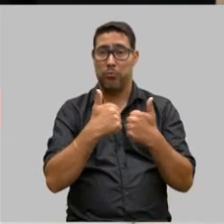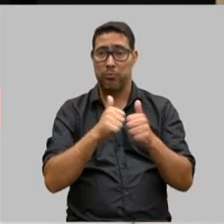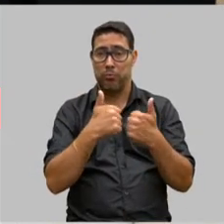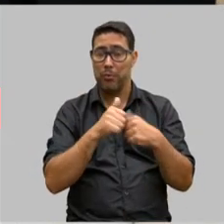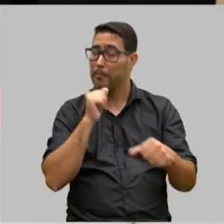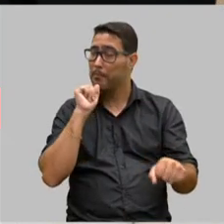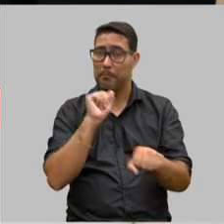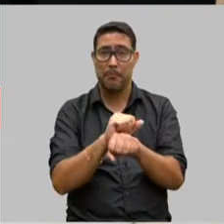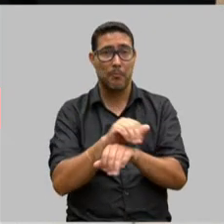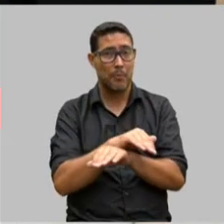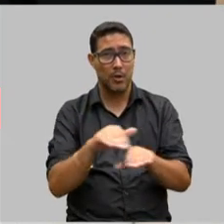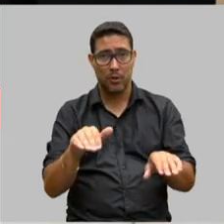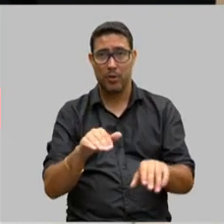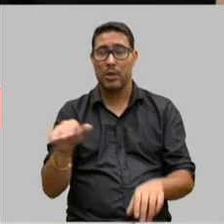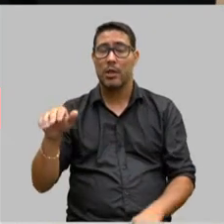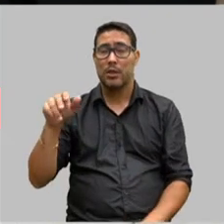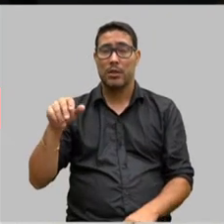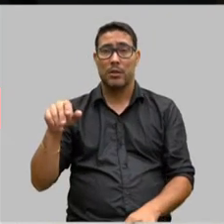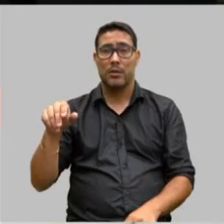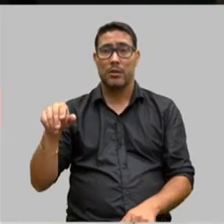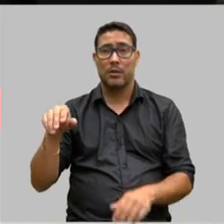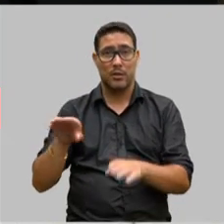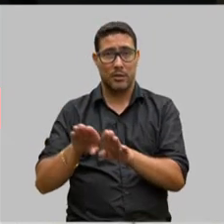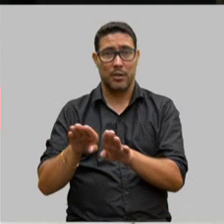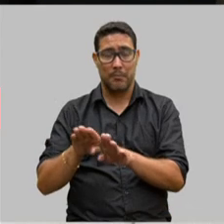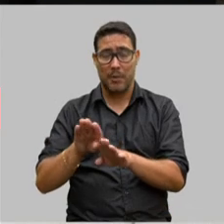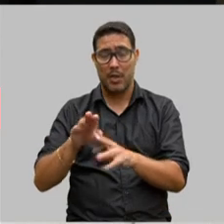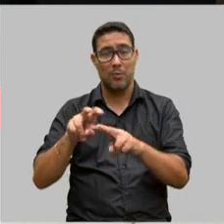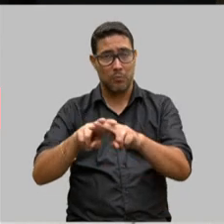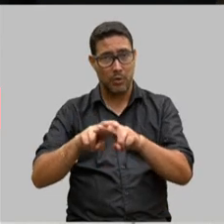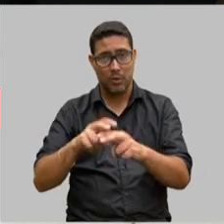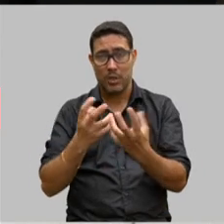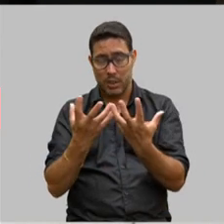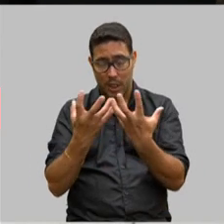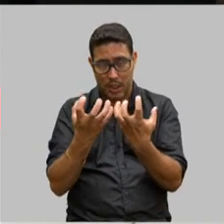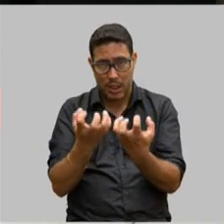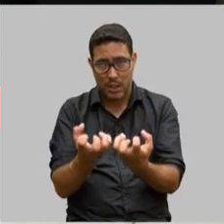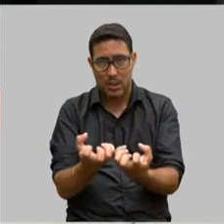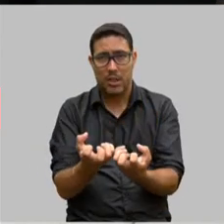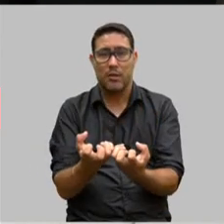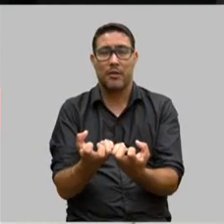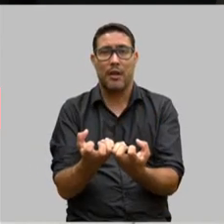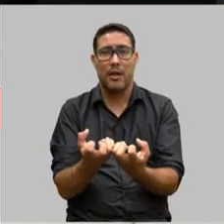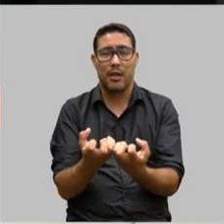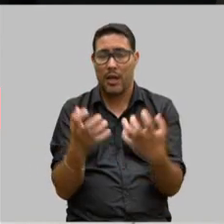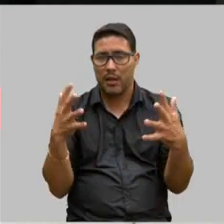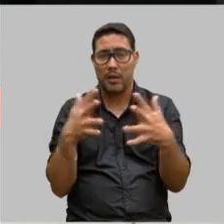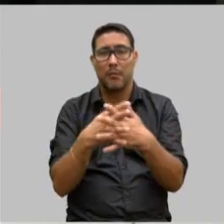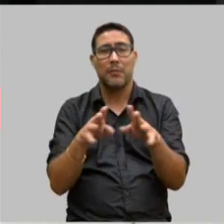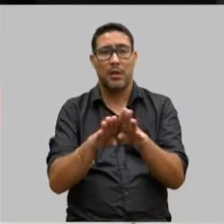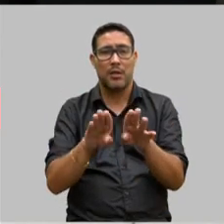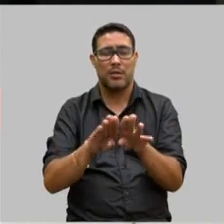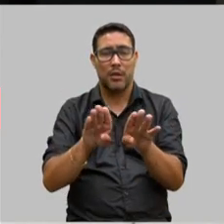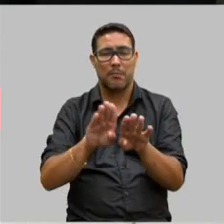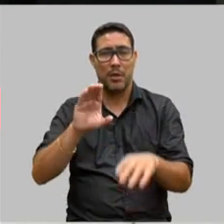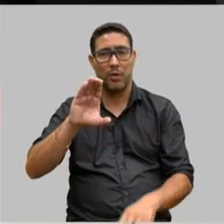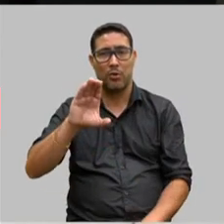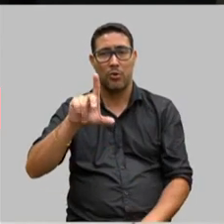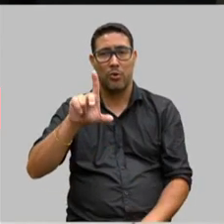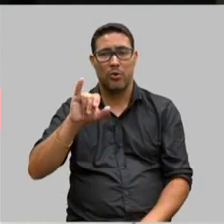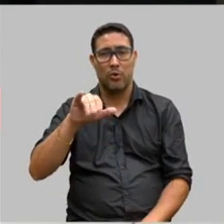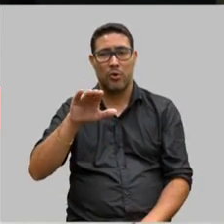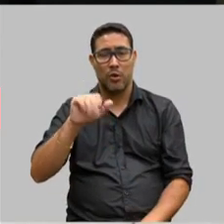também impactos das secas no clima local. O norte de